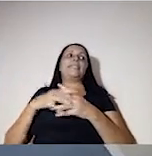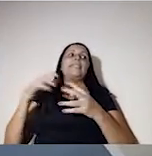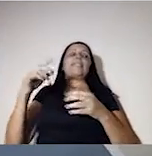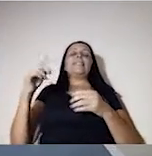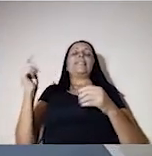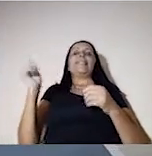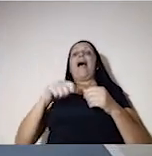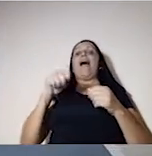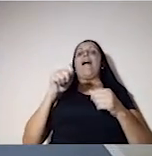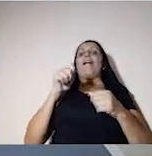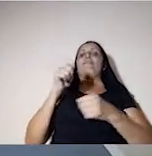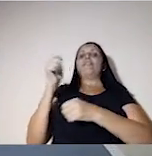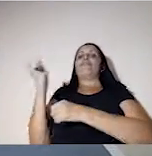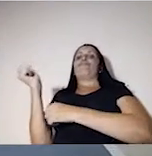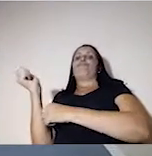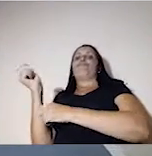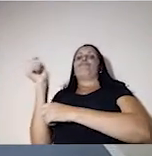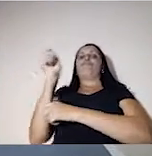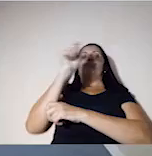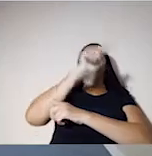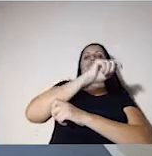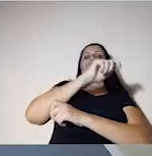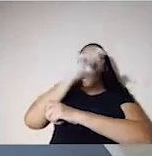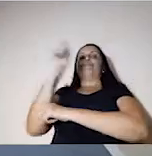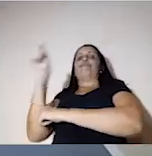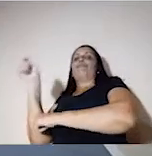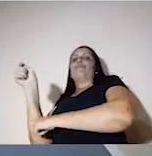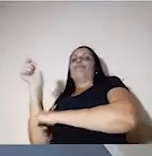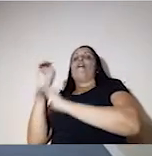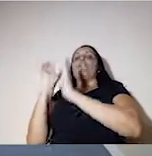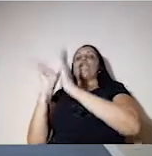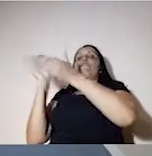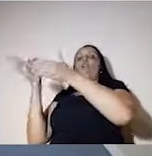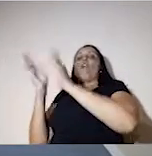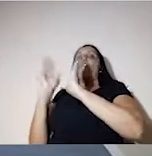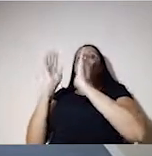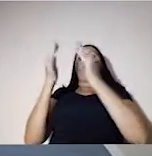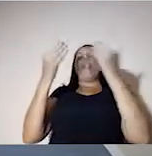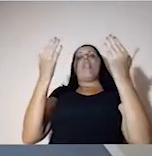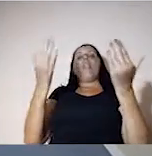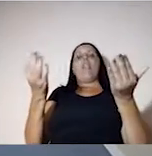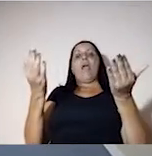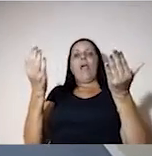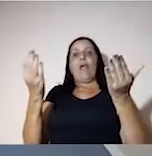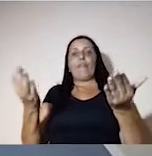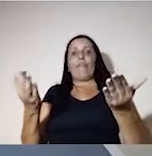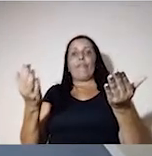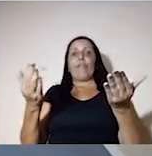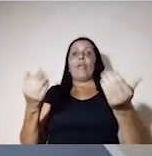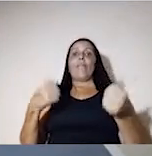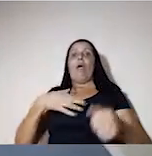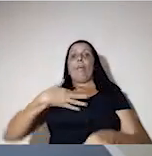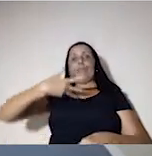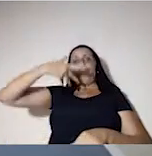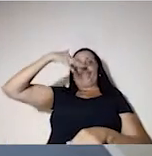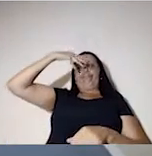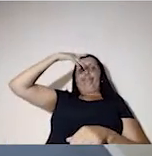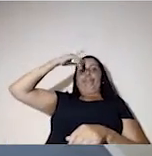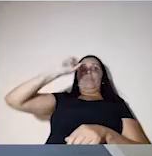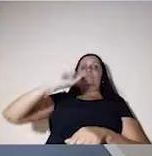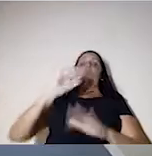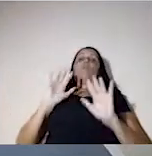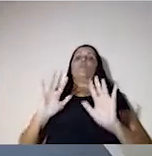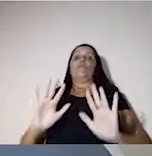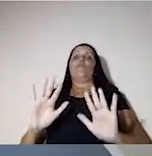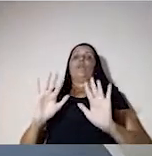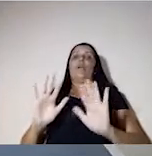Aqui, ó, ele te dá movimentos, ó, de sair de um ponto de foco para outro, com leveza, sem movimento